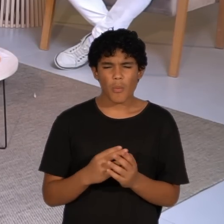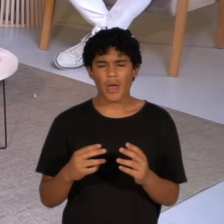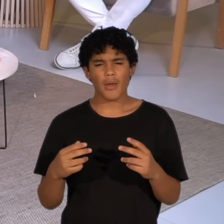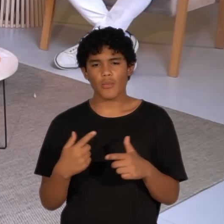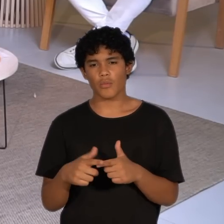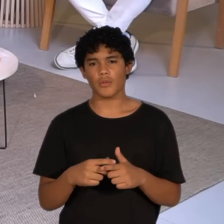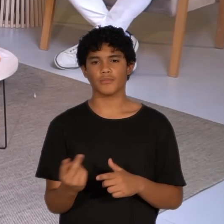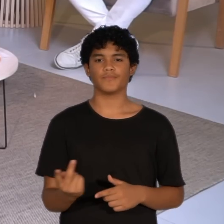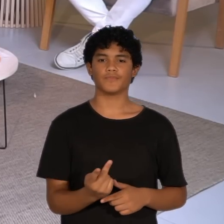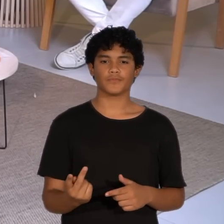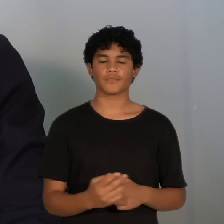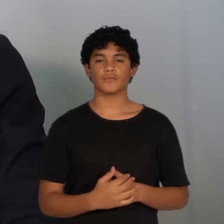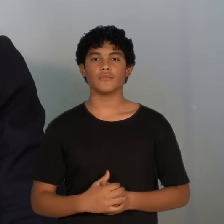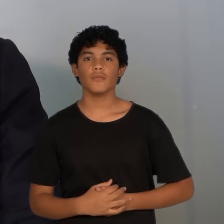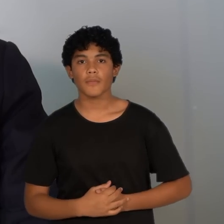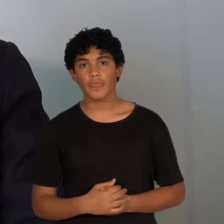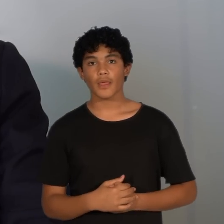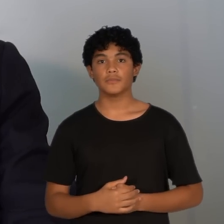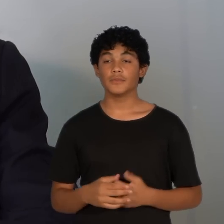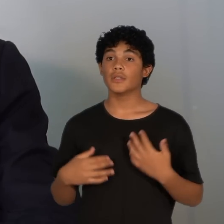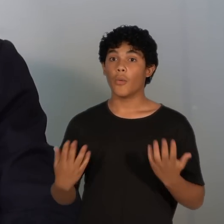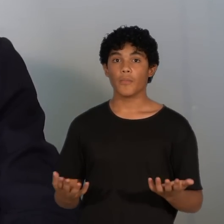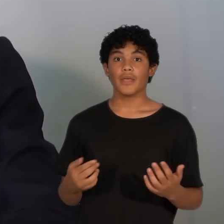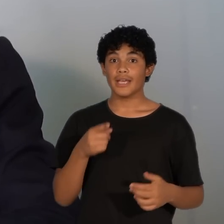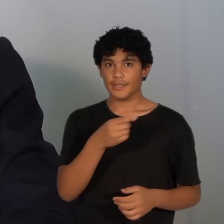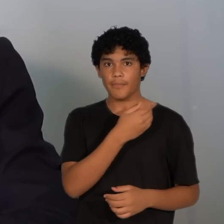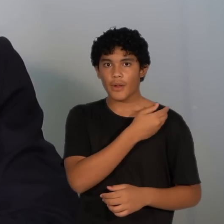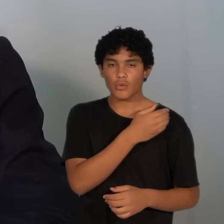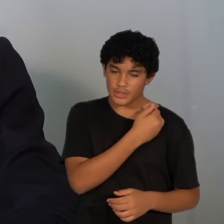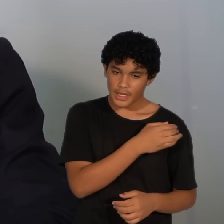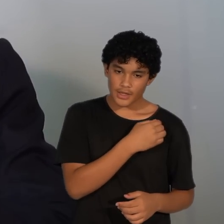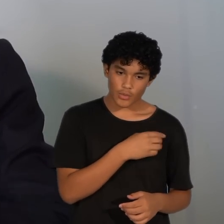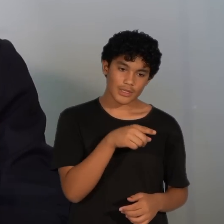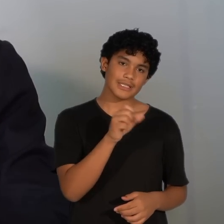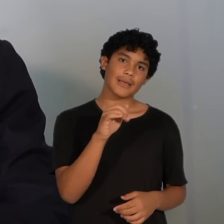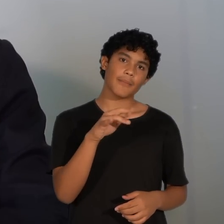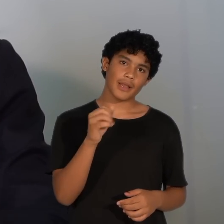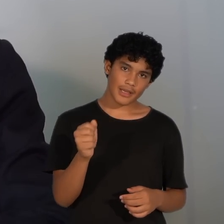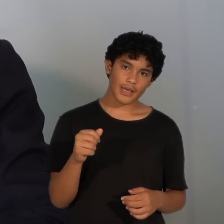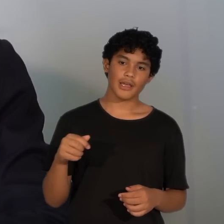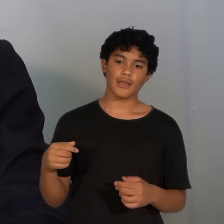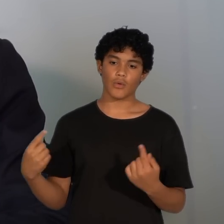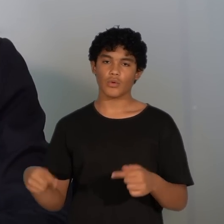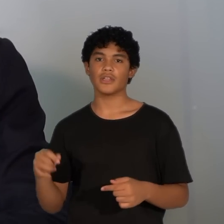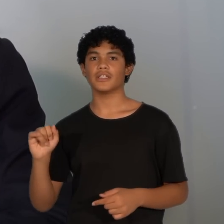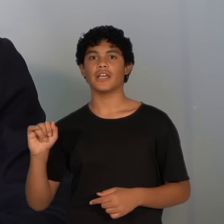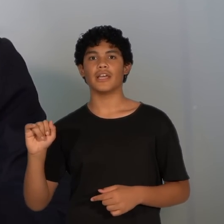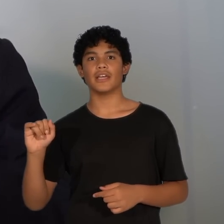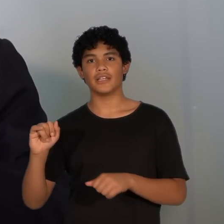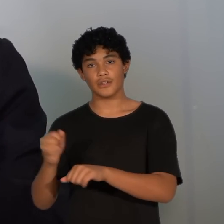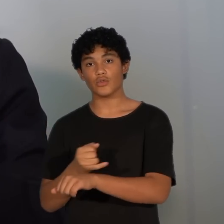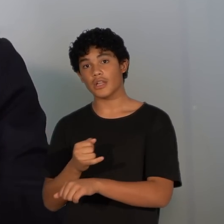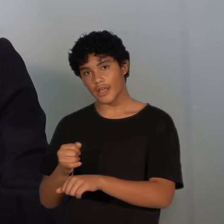os judeus e os samaritanos. Explica para a gente. Então, esse preconceito deles entre Samaria e Jerusalém